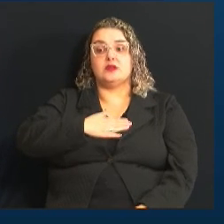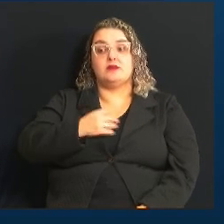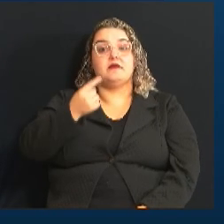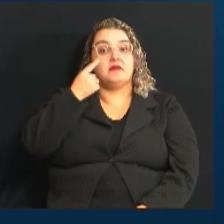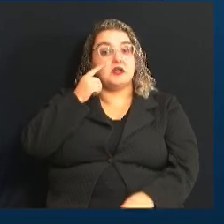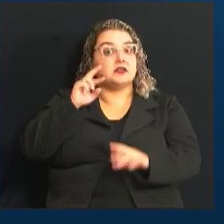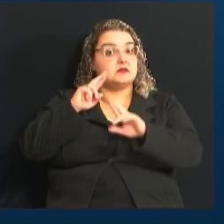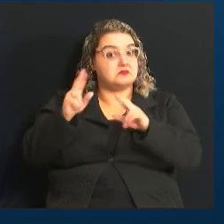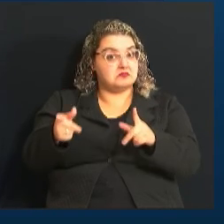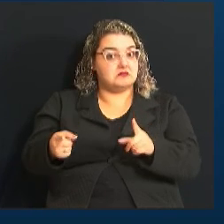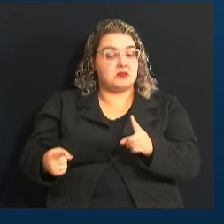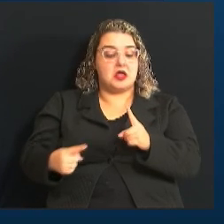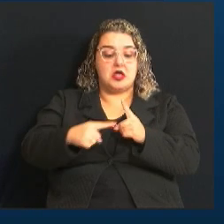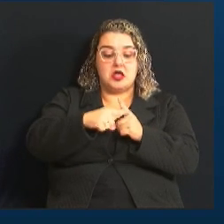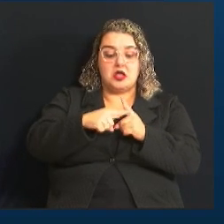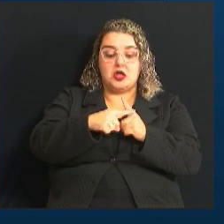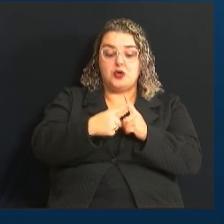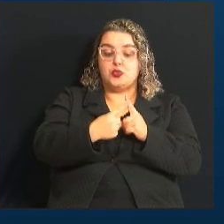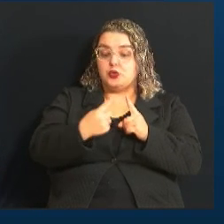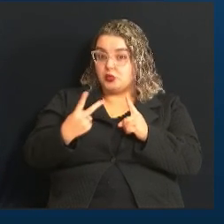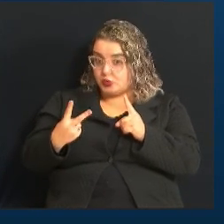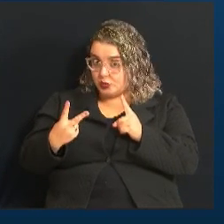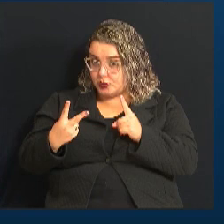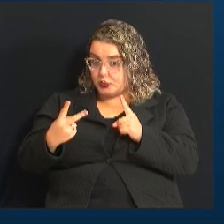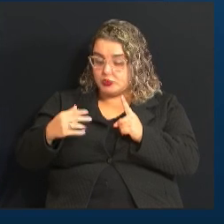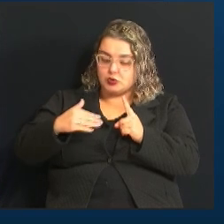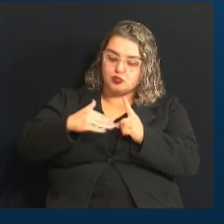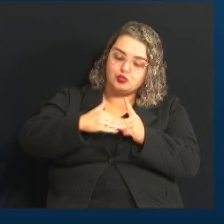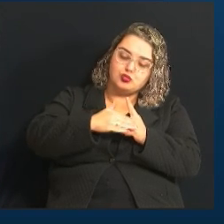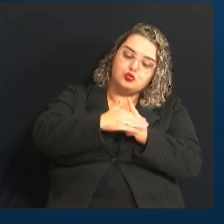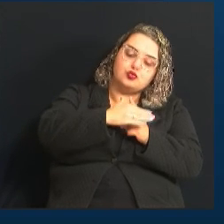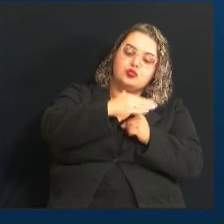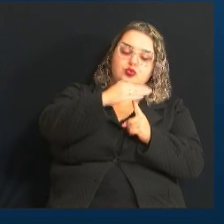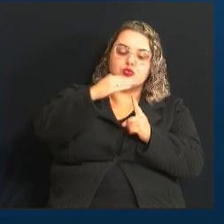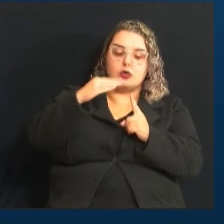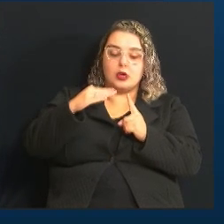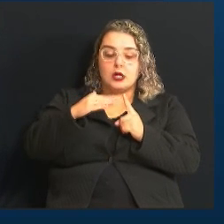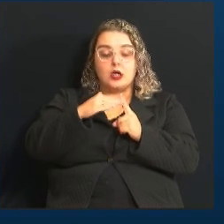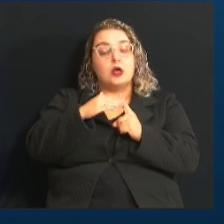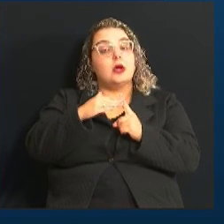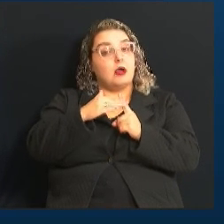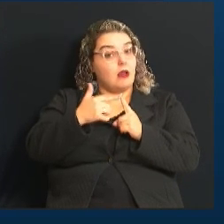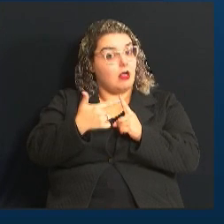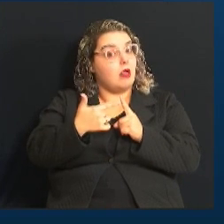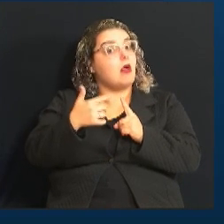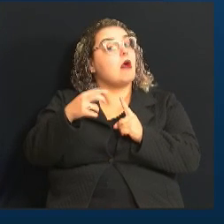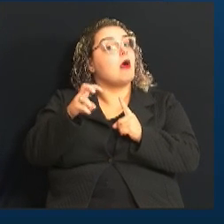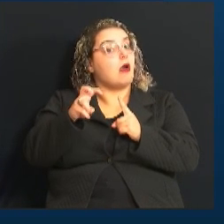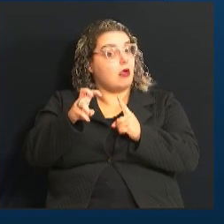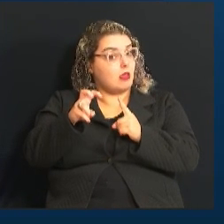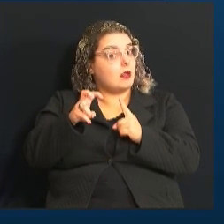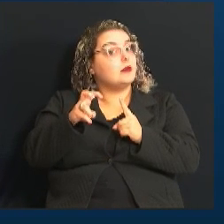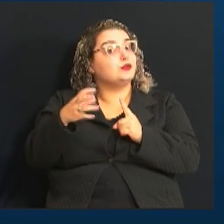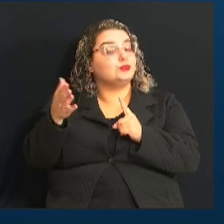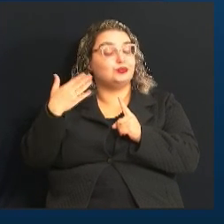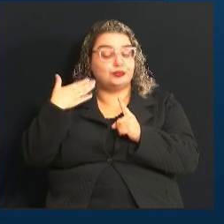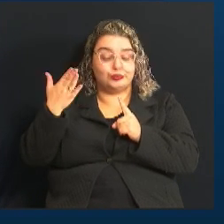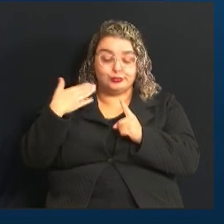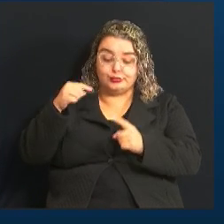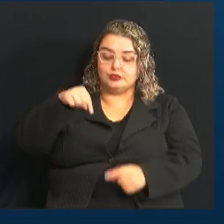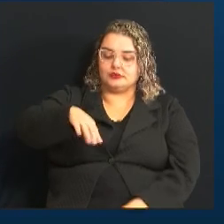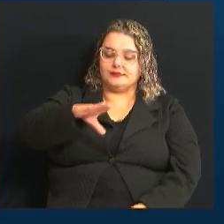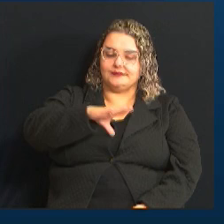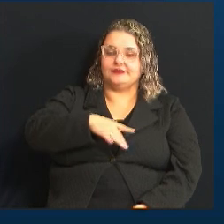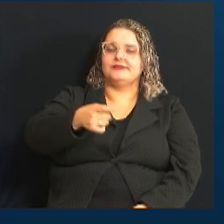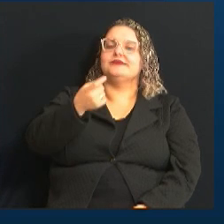hein? Mínima de 12 graus, ao longo do dia essa temperatura sobe, podendo chegar aos